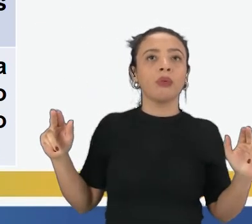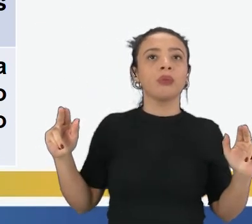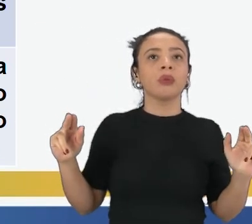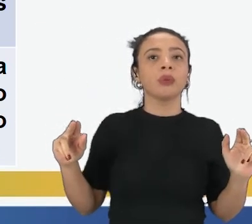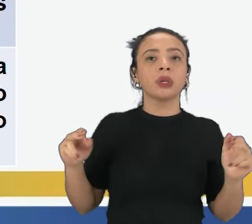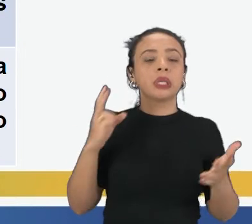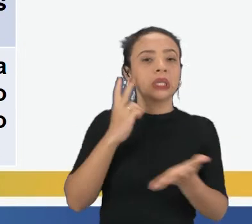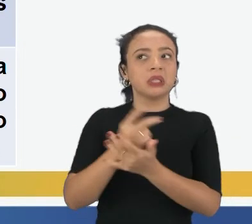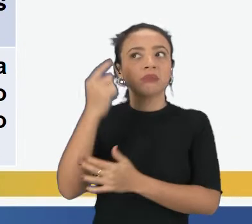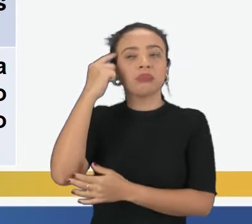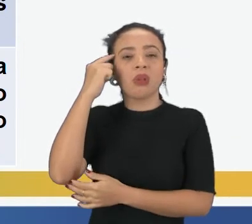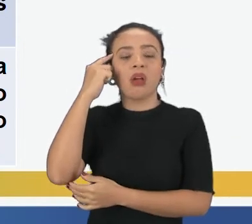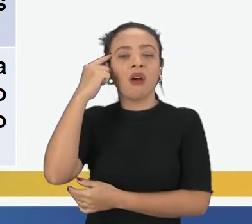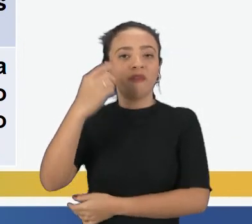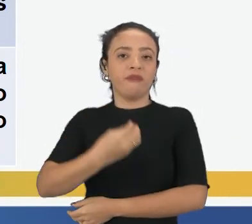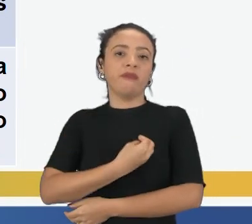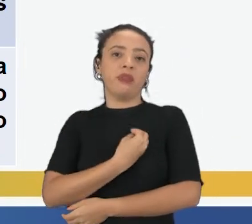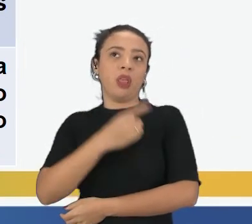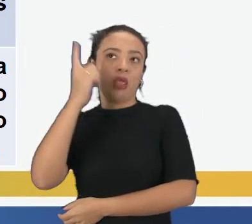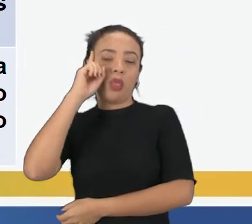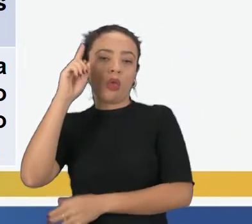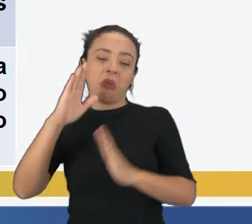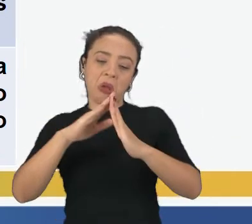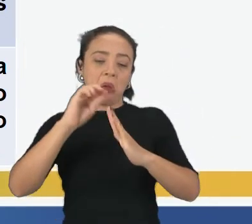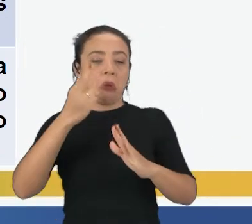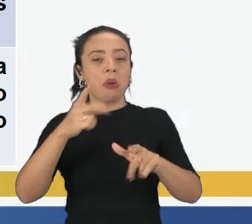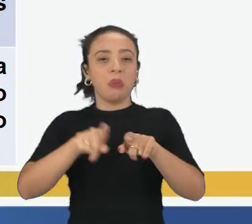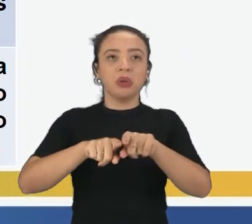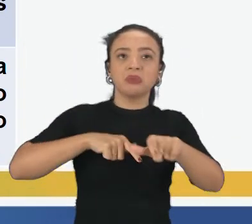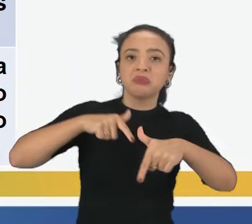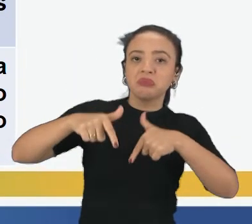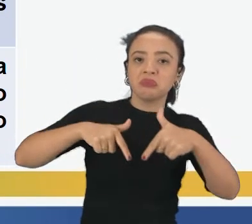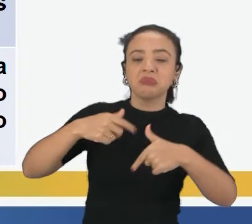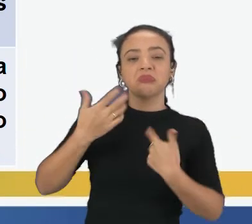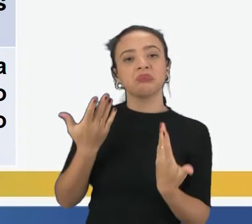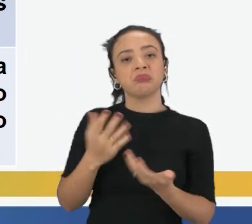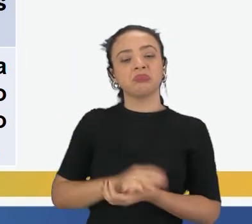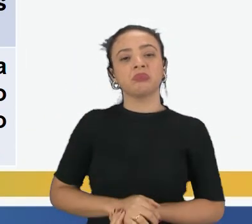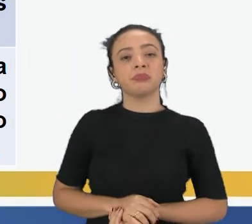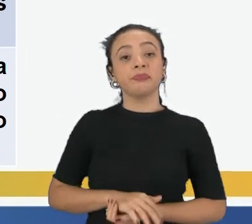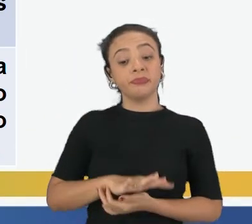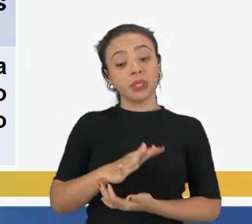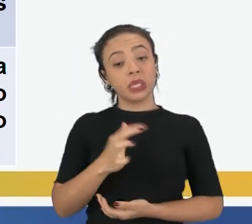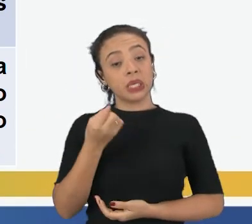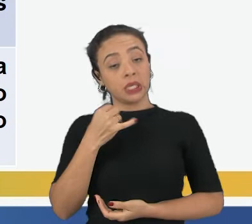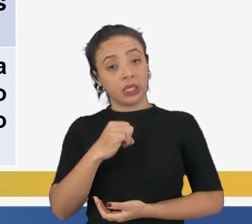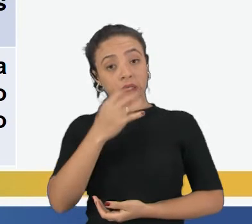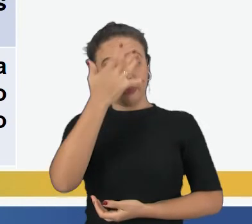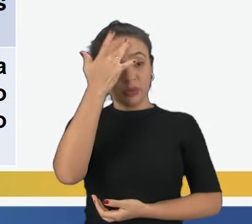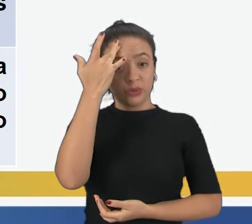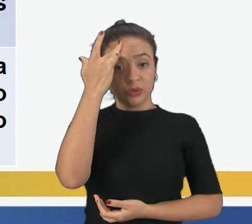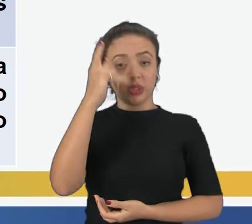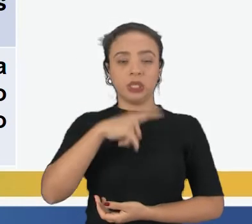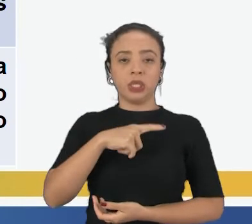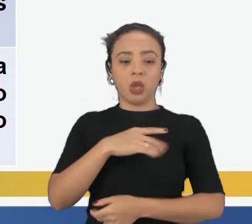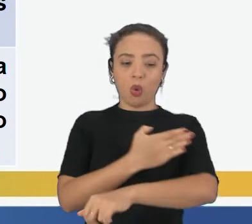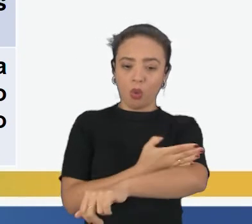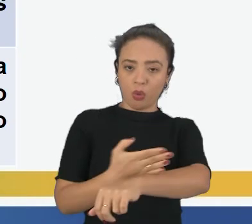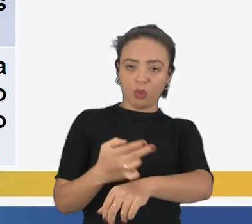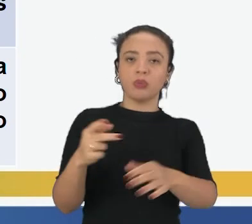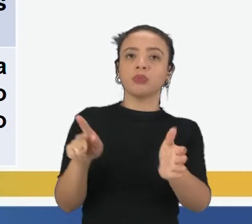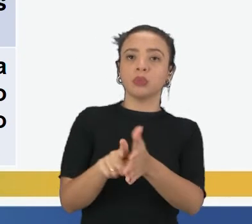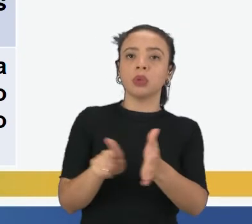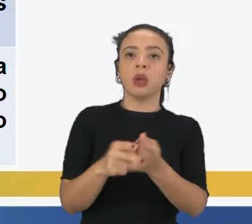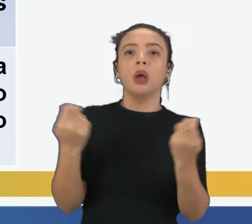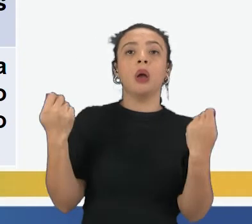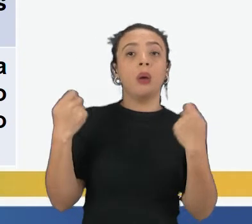ação ou de pensamento durante o cotidiano seja em casa ou no trabalho então quando a gente as pessoas têm certo o comportamento